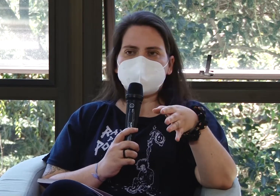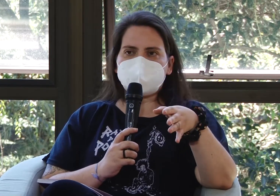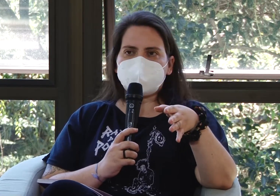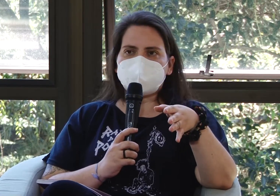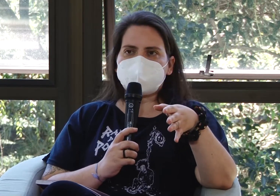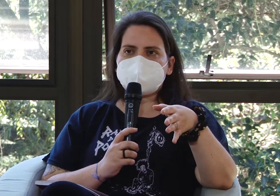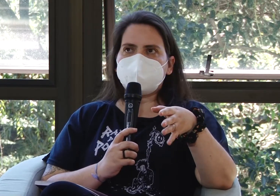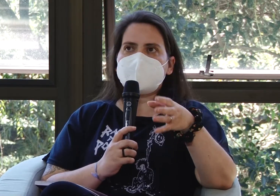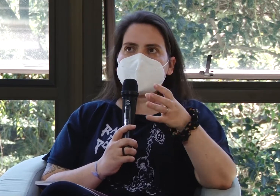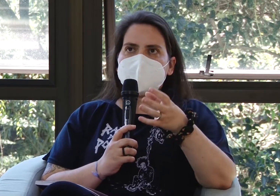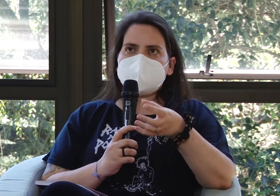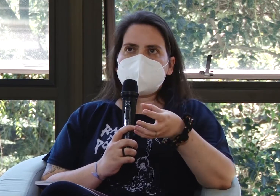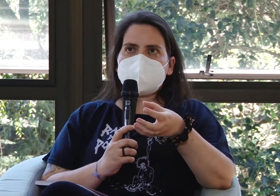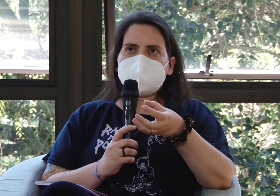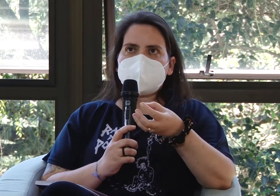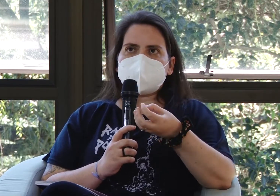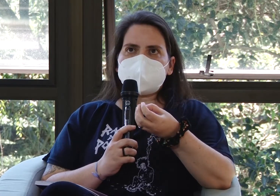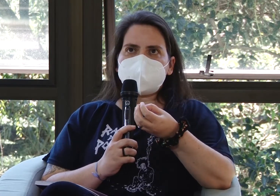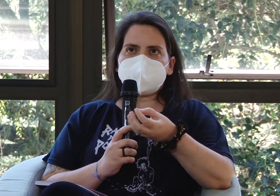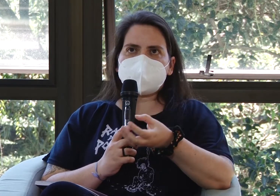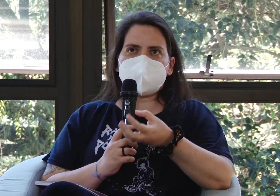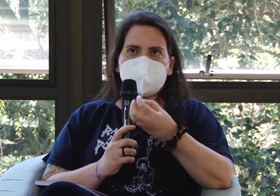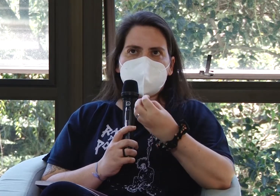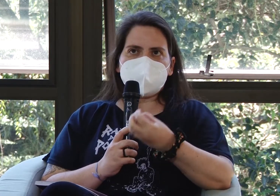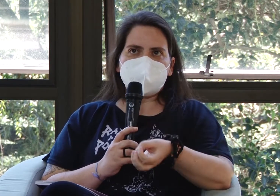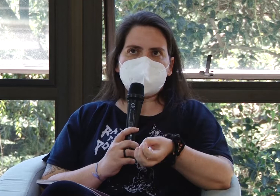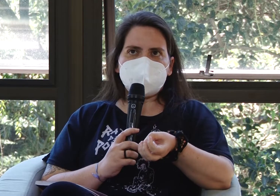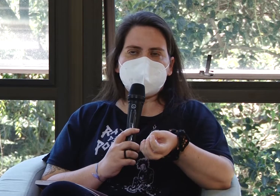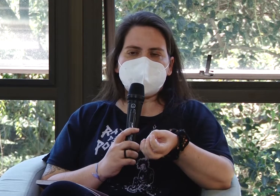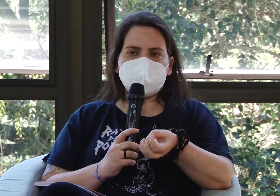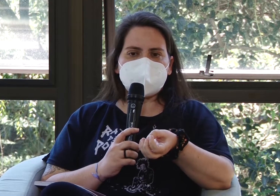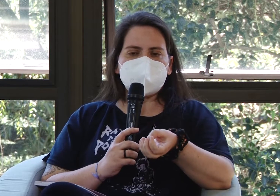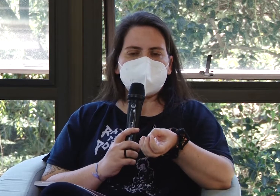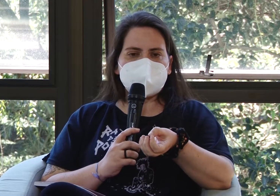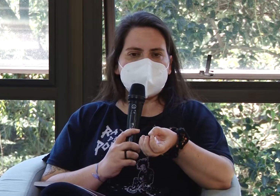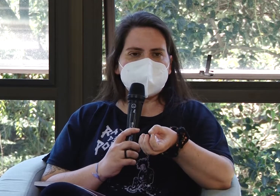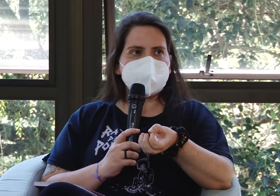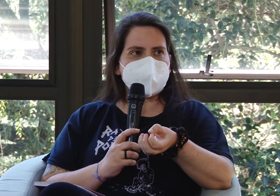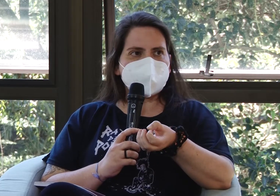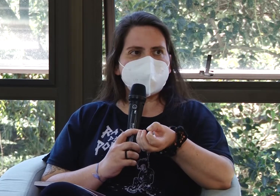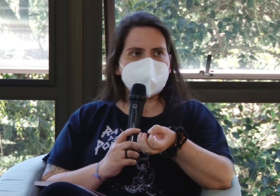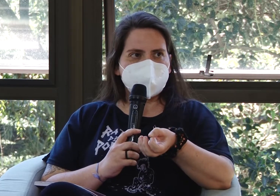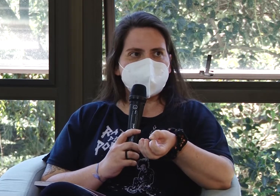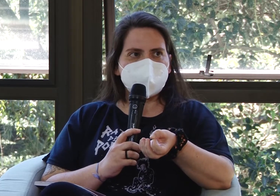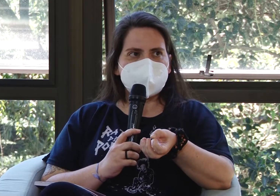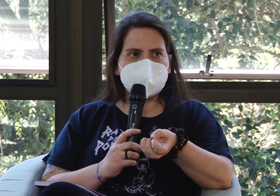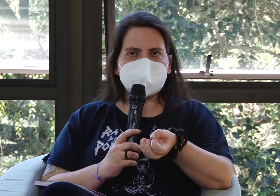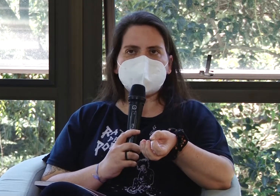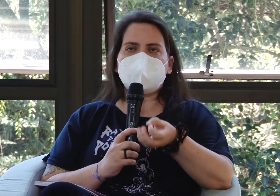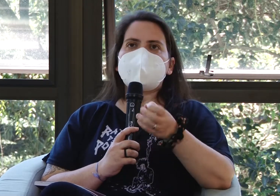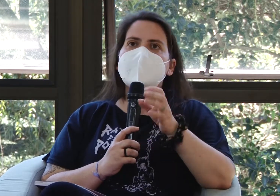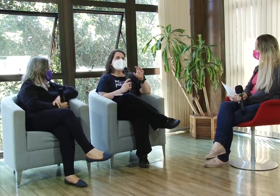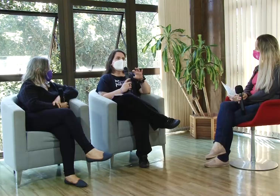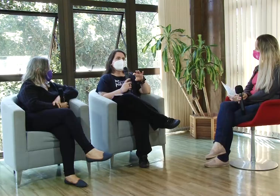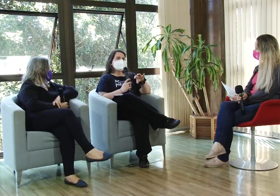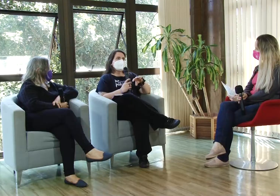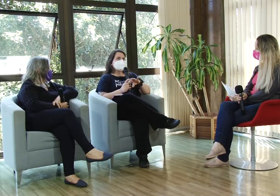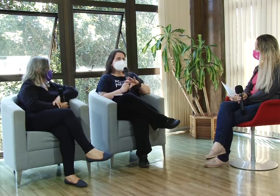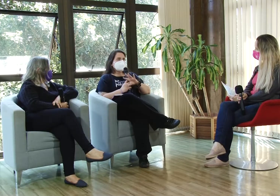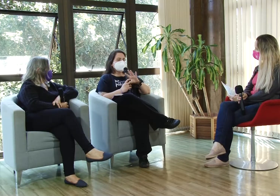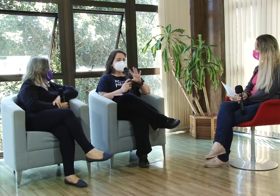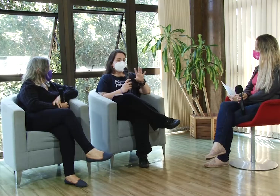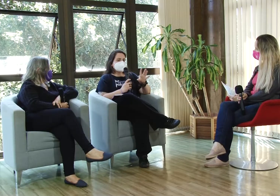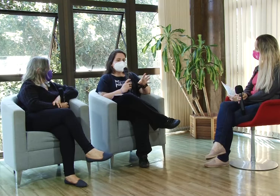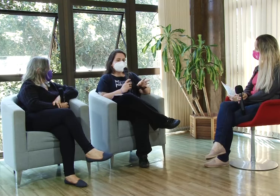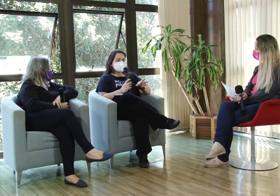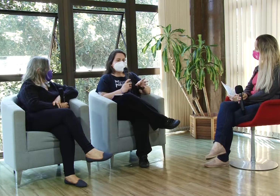processo mesmo de construção. A ideia é essa, que a gente se ancore de uma forma mais concreta mesmo no nosso processo, né? A partir